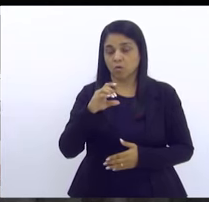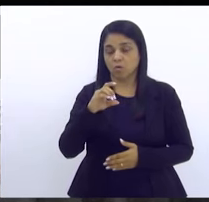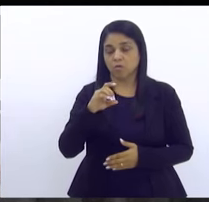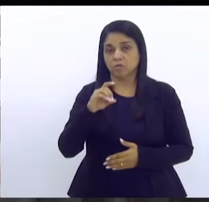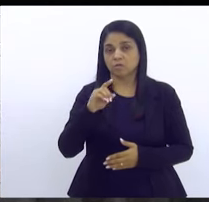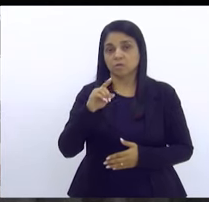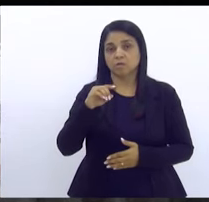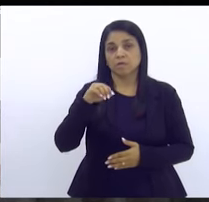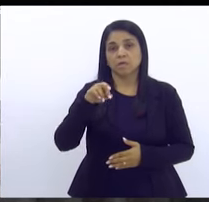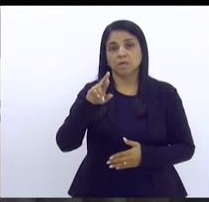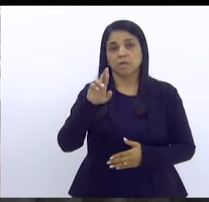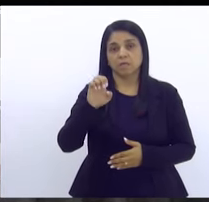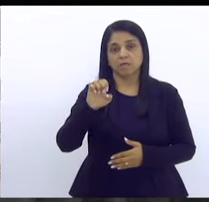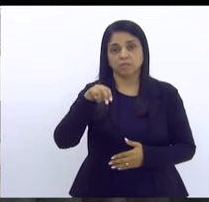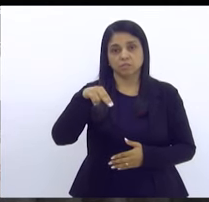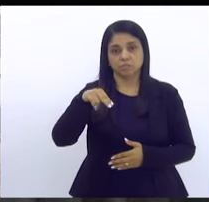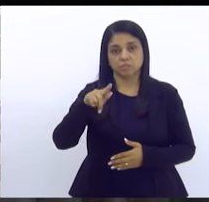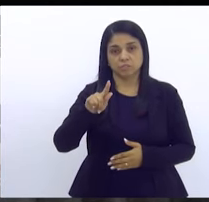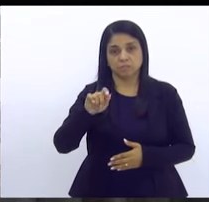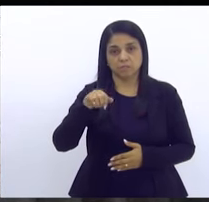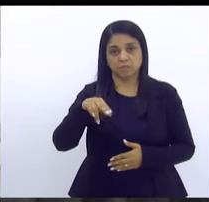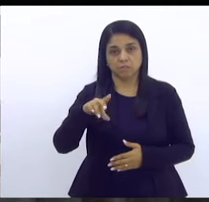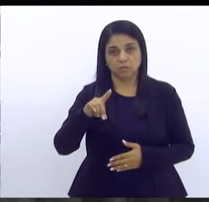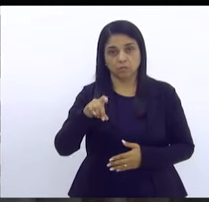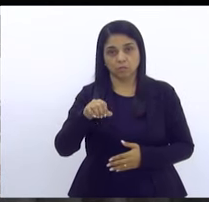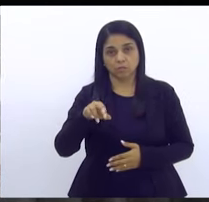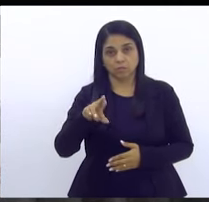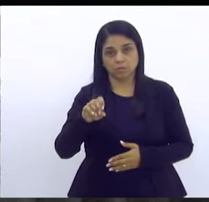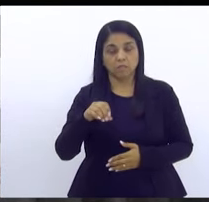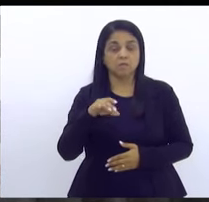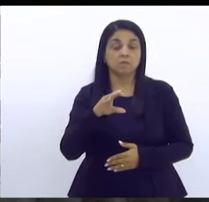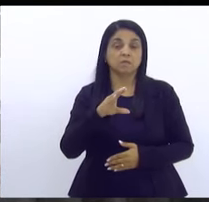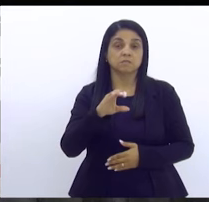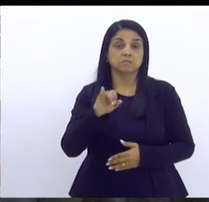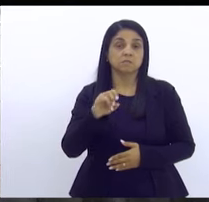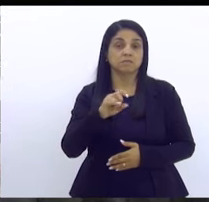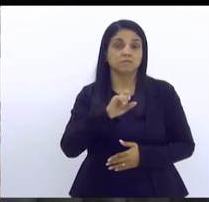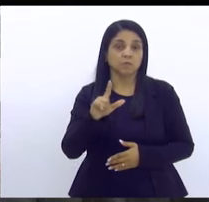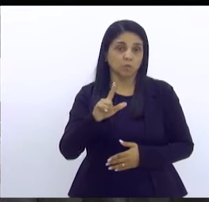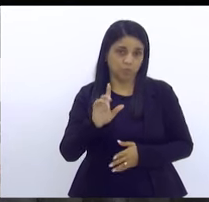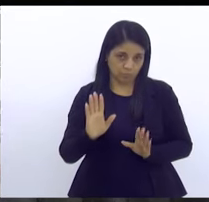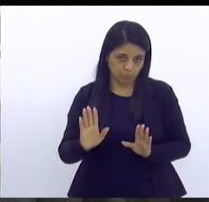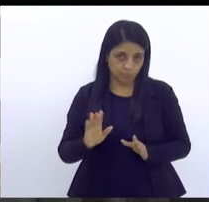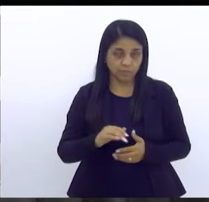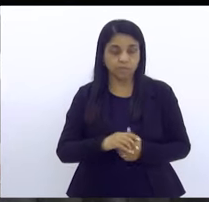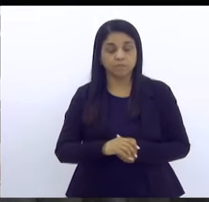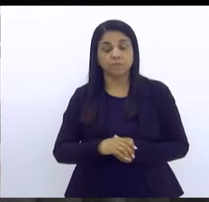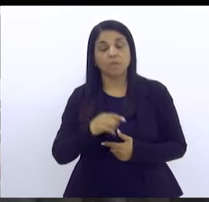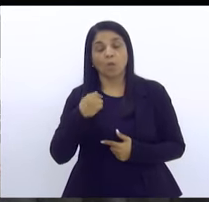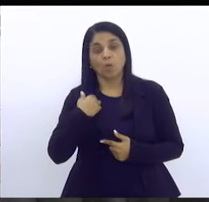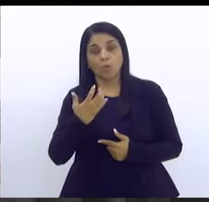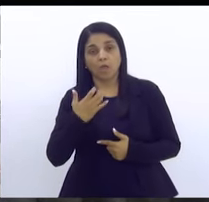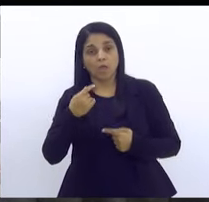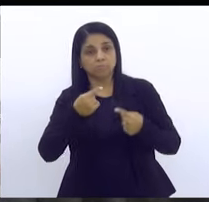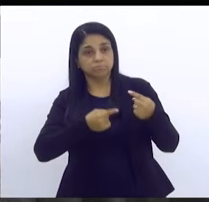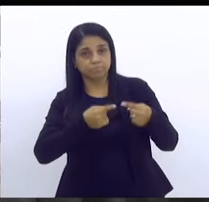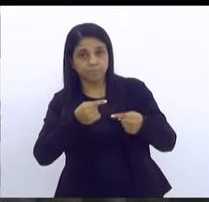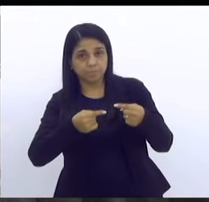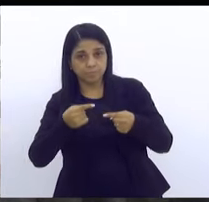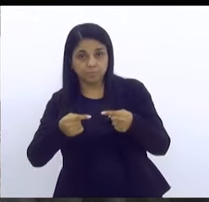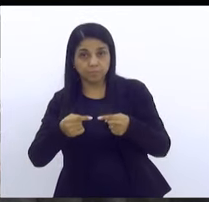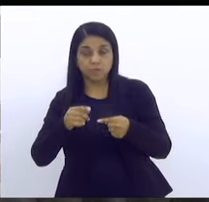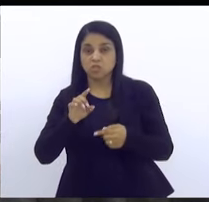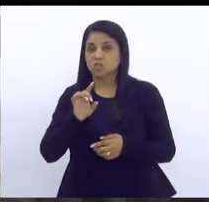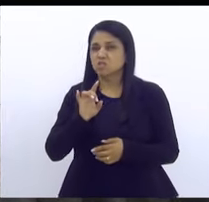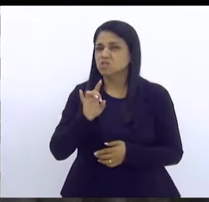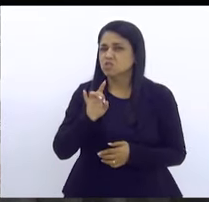e não mais da Corregedoria Geral Unificada. Mas o que eu quero me debater aqui é que não é